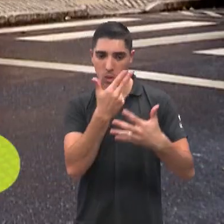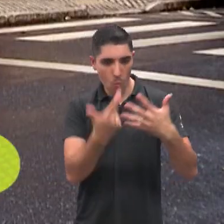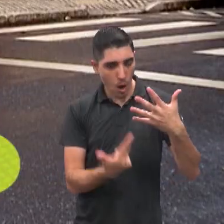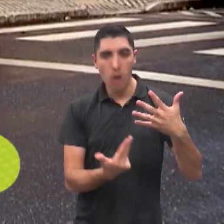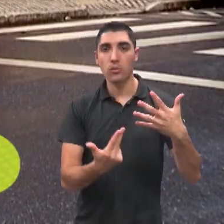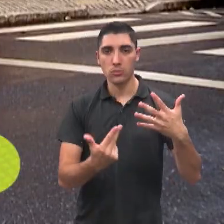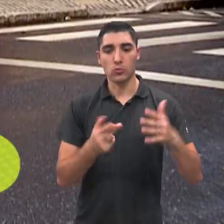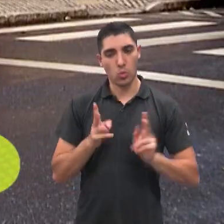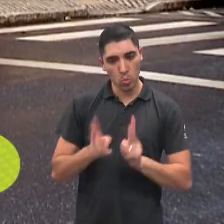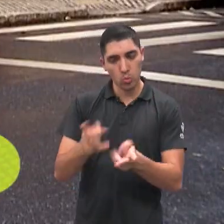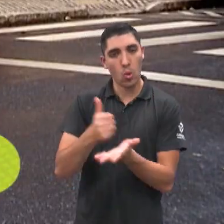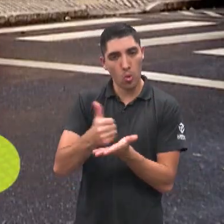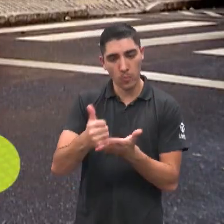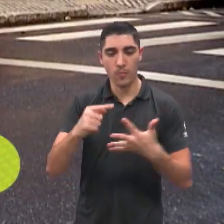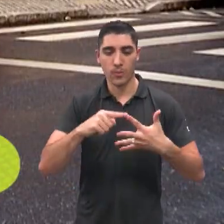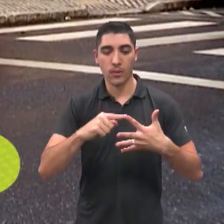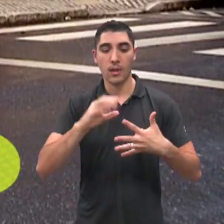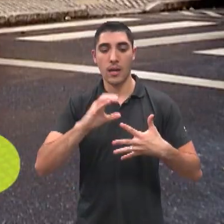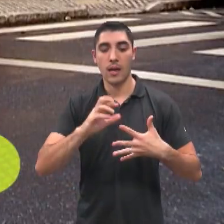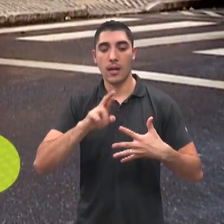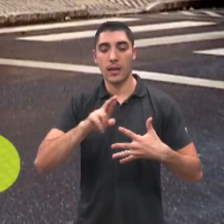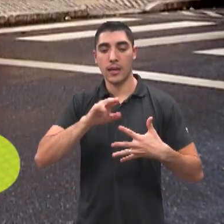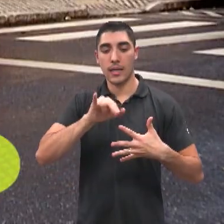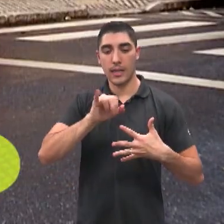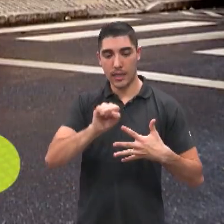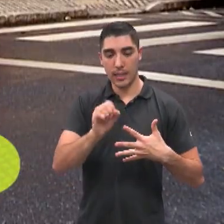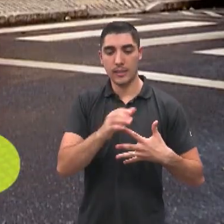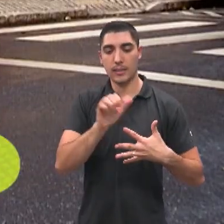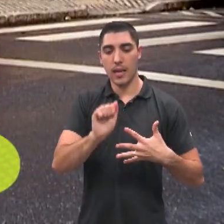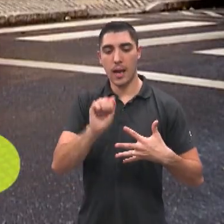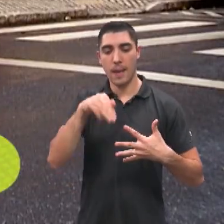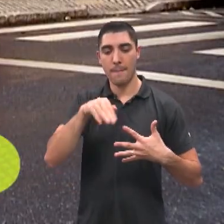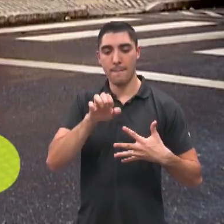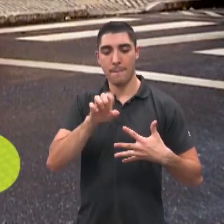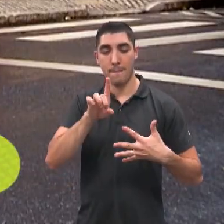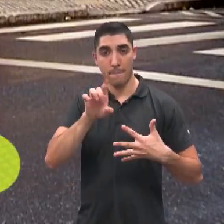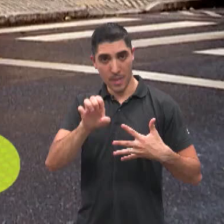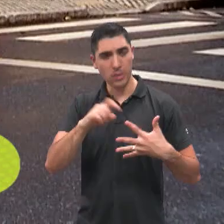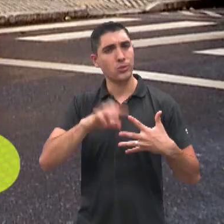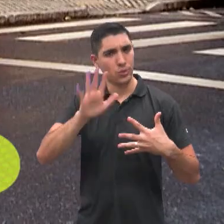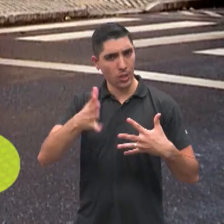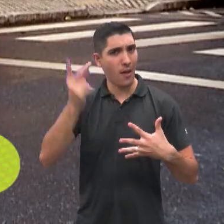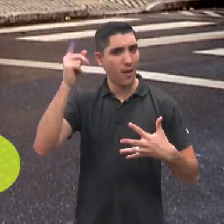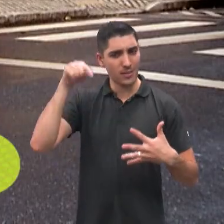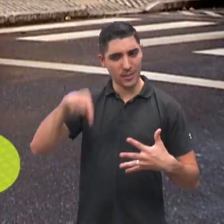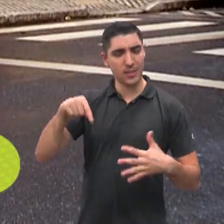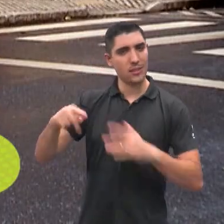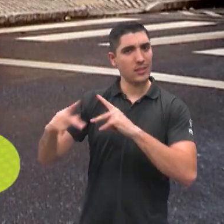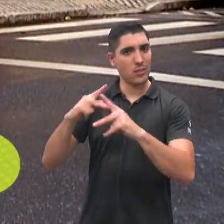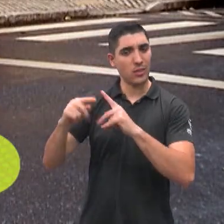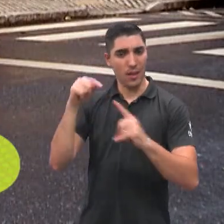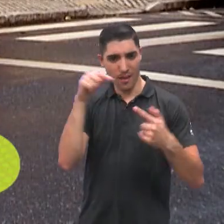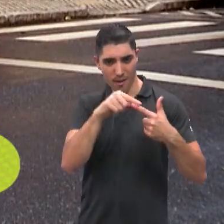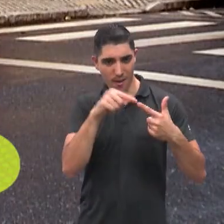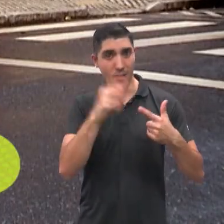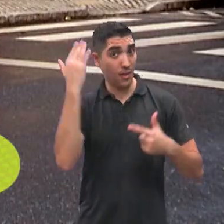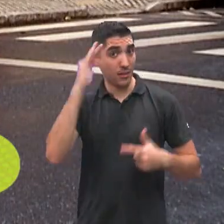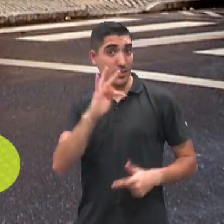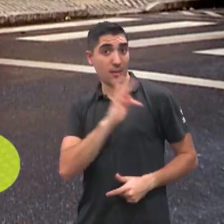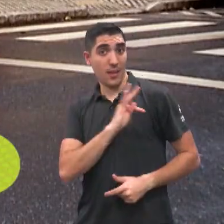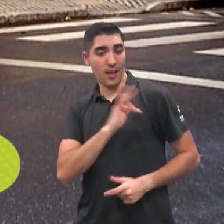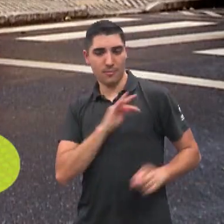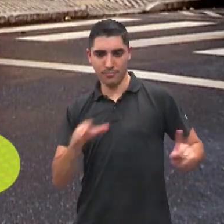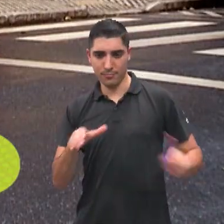a continuidade do Cris Amed, que já foi campeão paulista com o São José quando exercia a função de treinador lá no ano